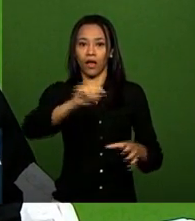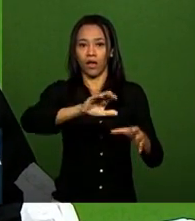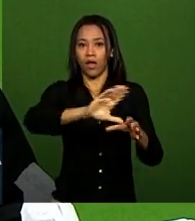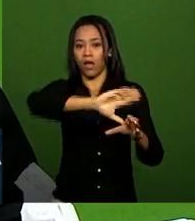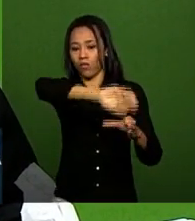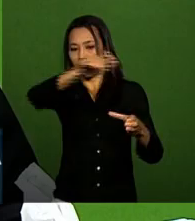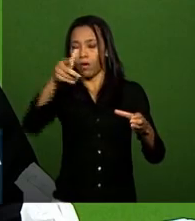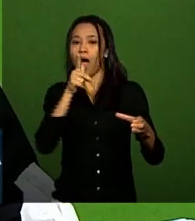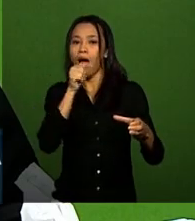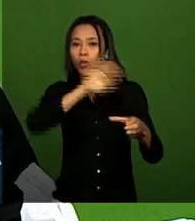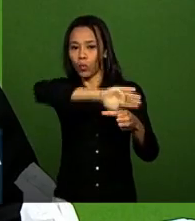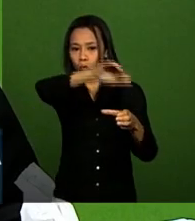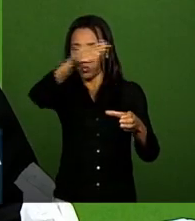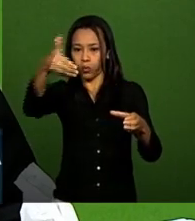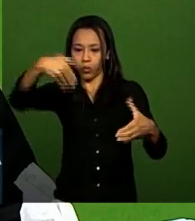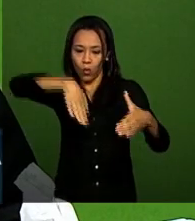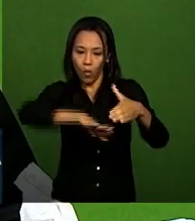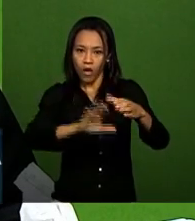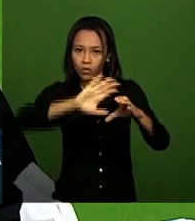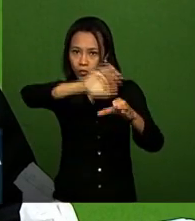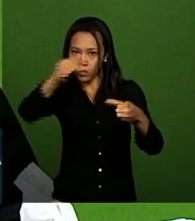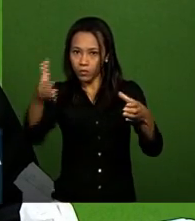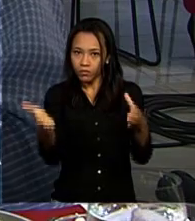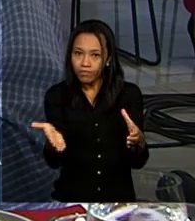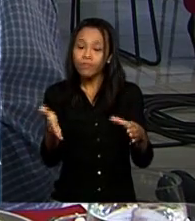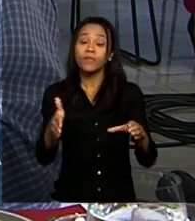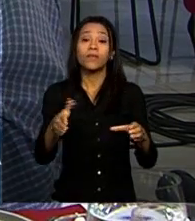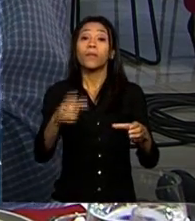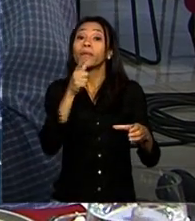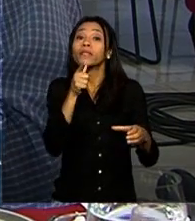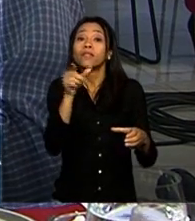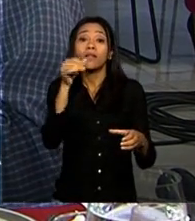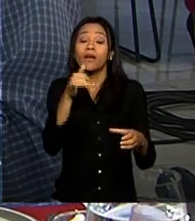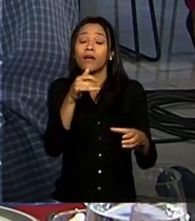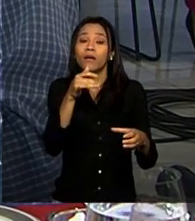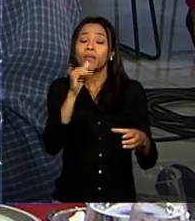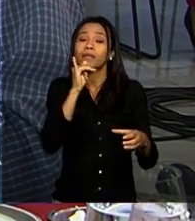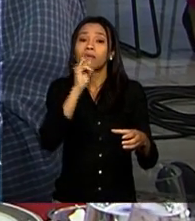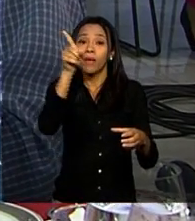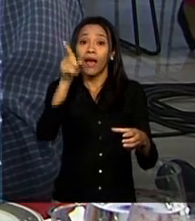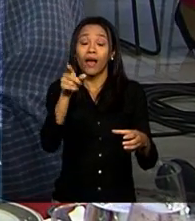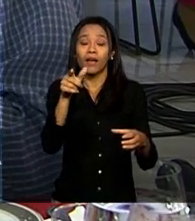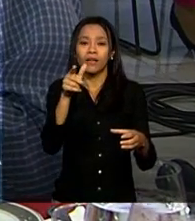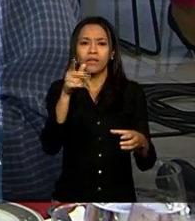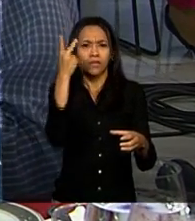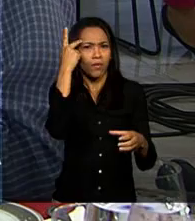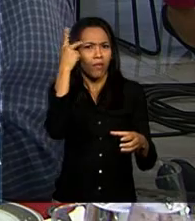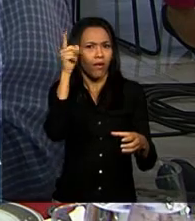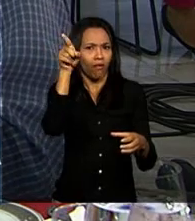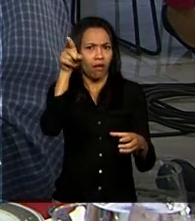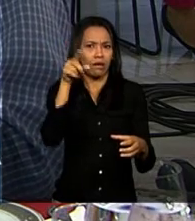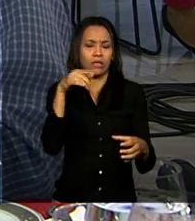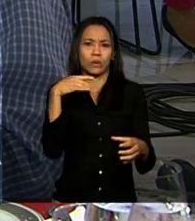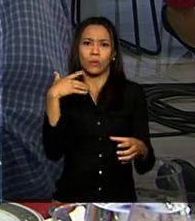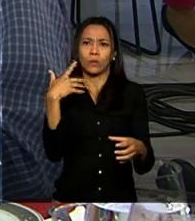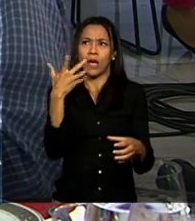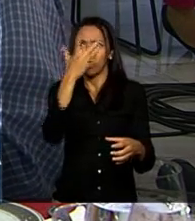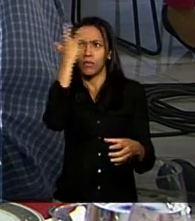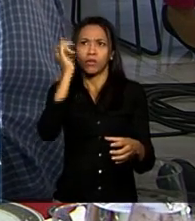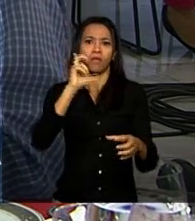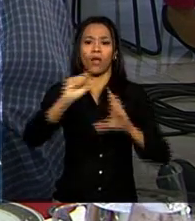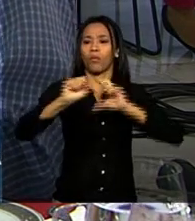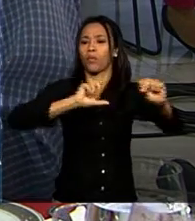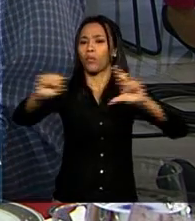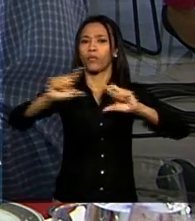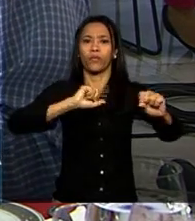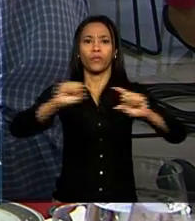que vem de cima para baixo se olhando para São Paulo aquela Periferia toda que daqui a pouco vai est fugindo da cidade não